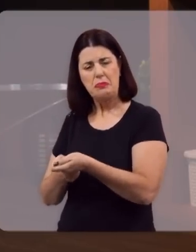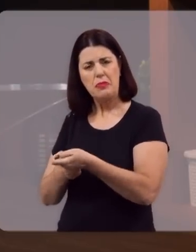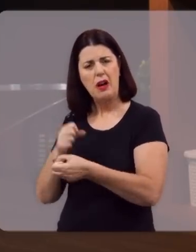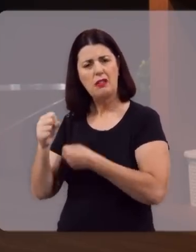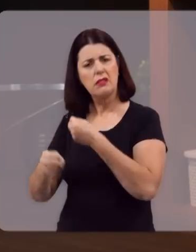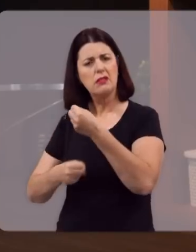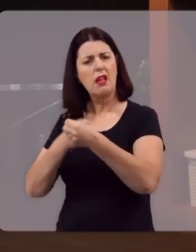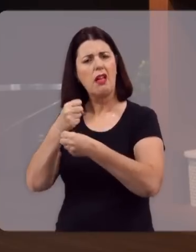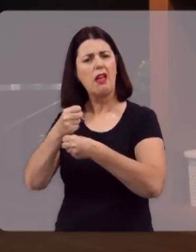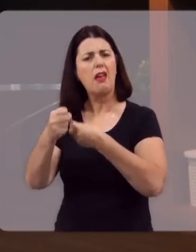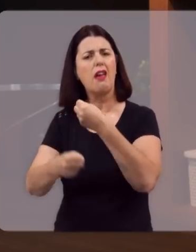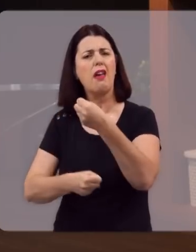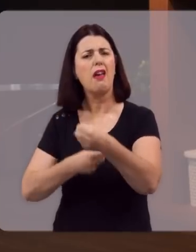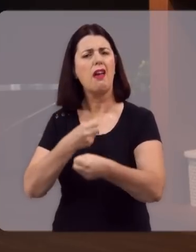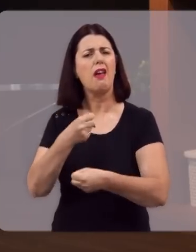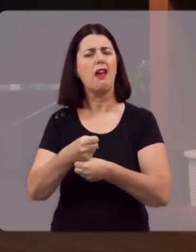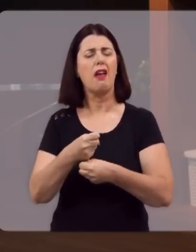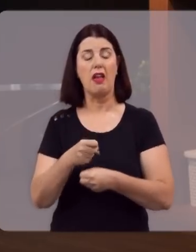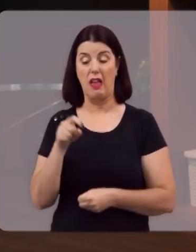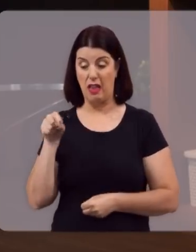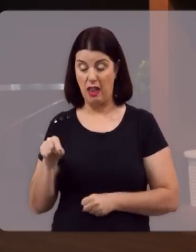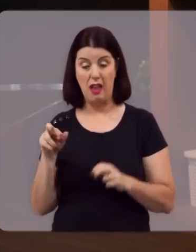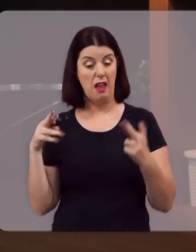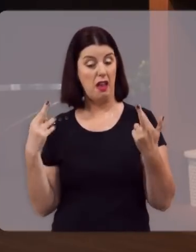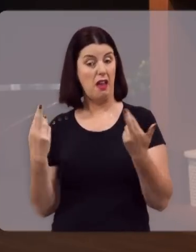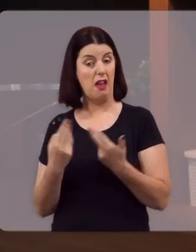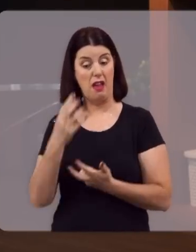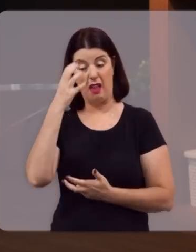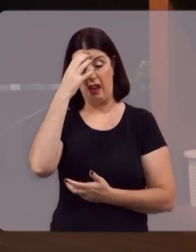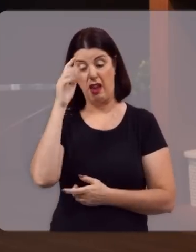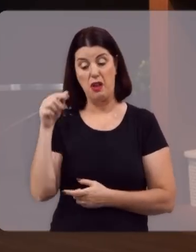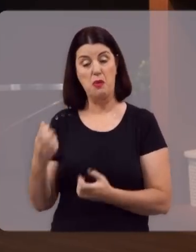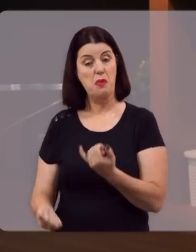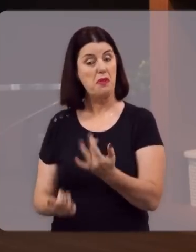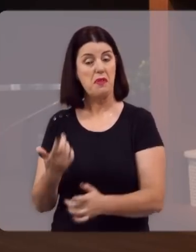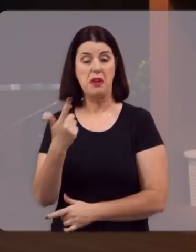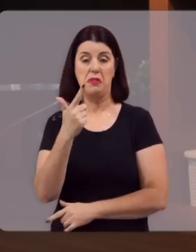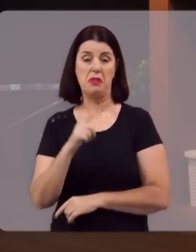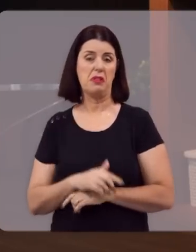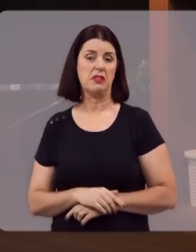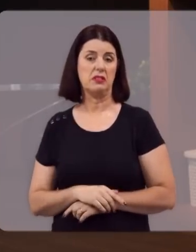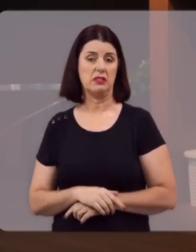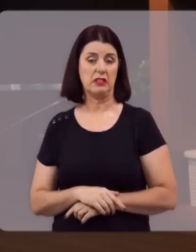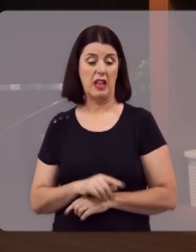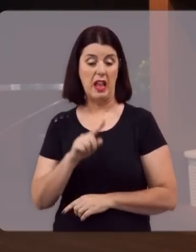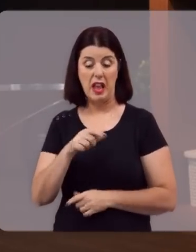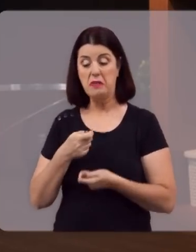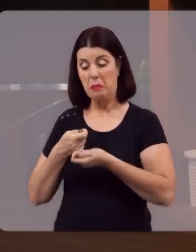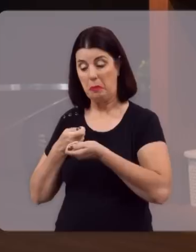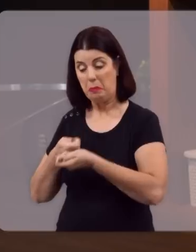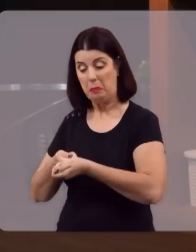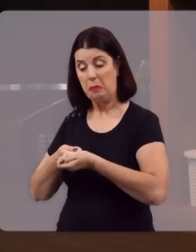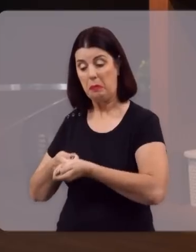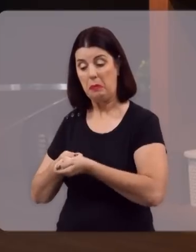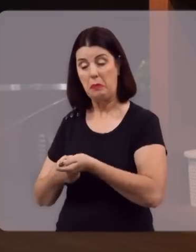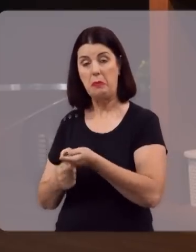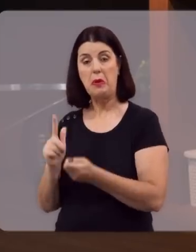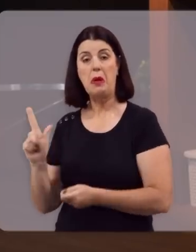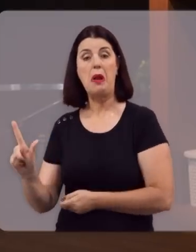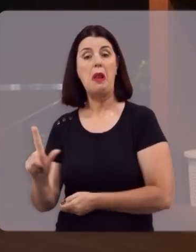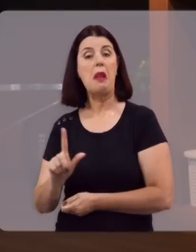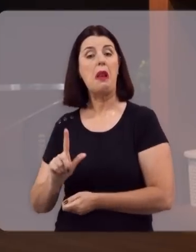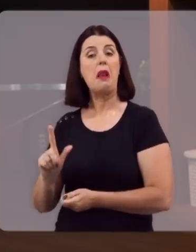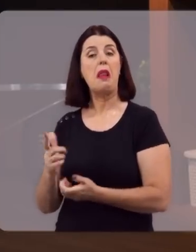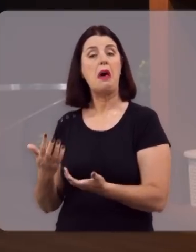séculos. Ele não é rei nem no inferno, ele será atormentado no lago do